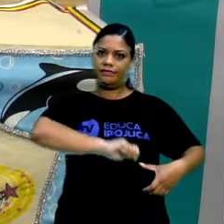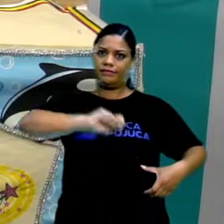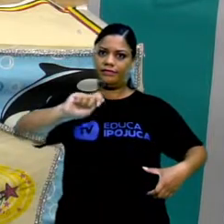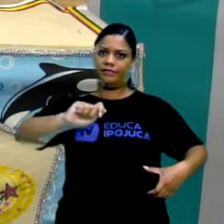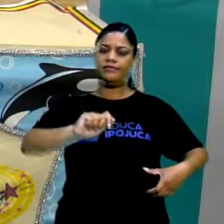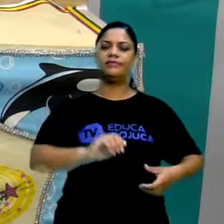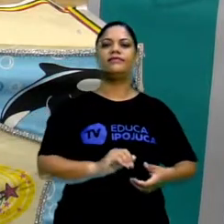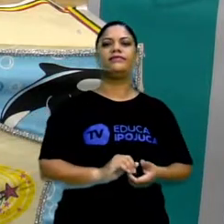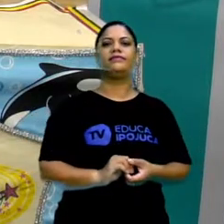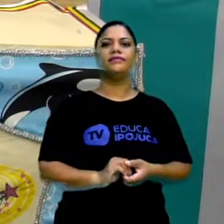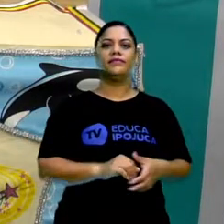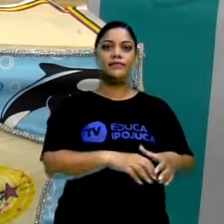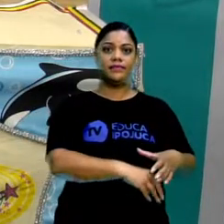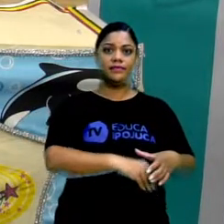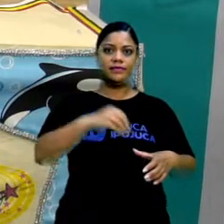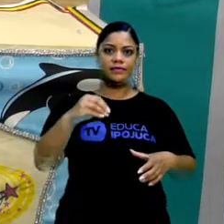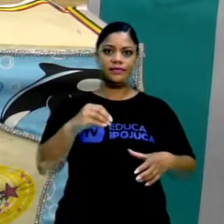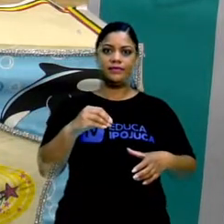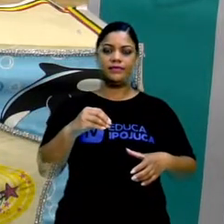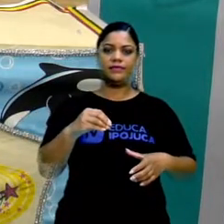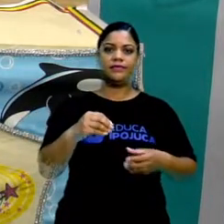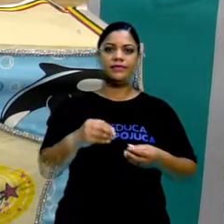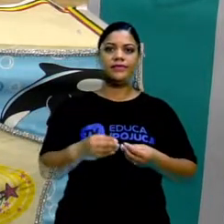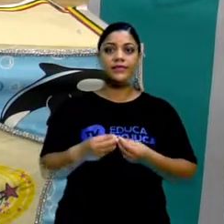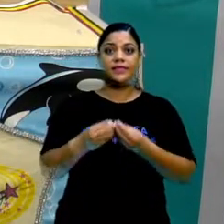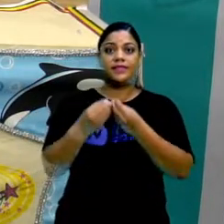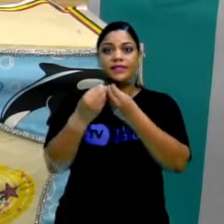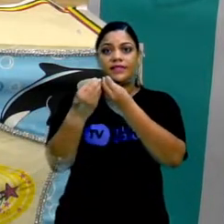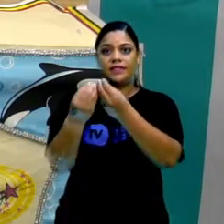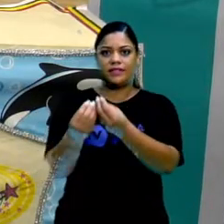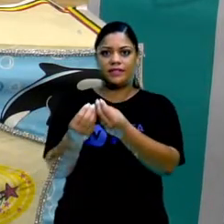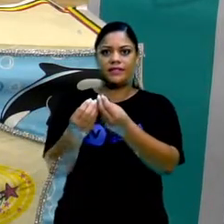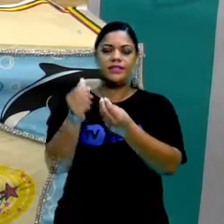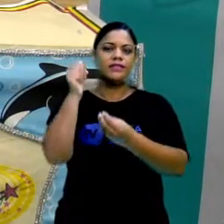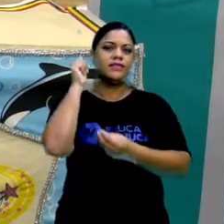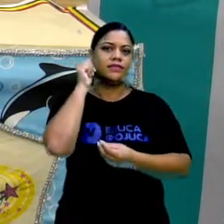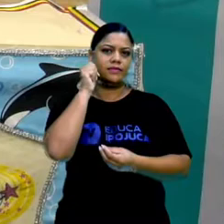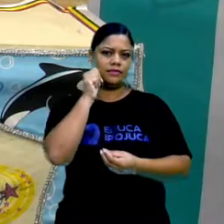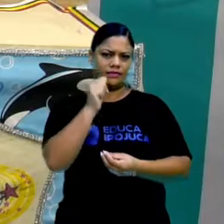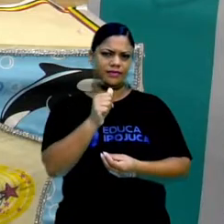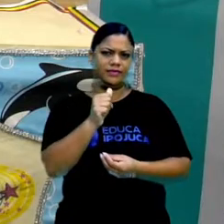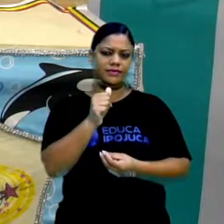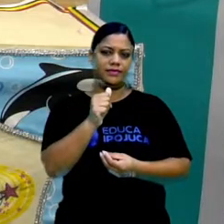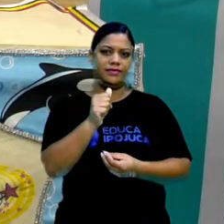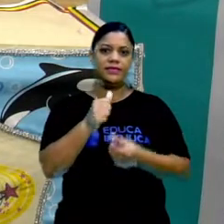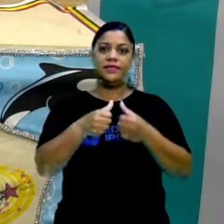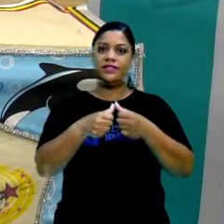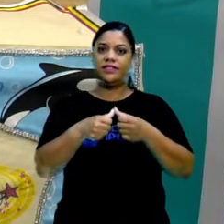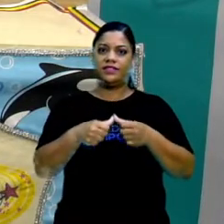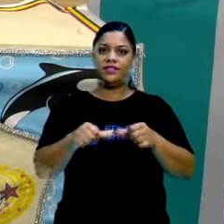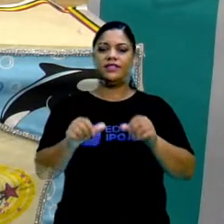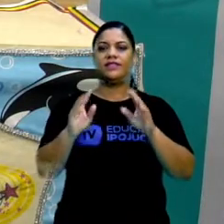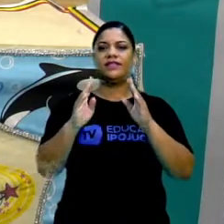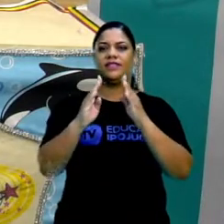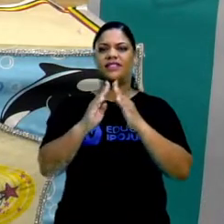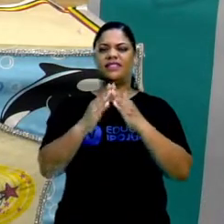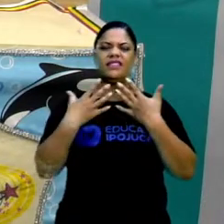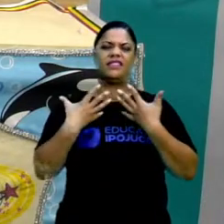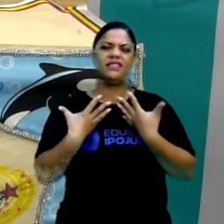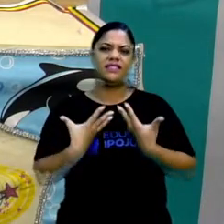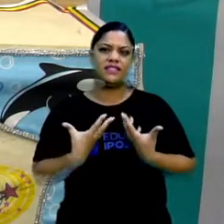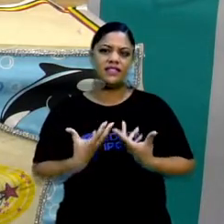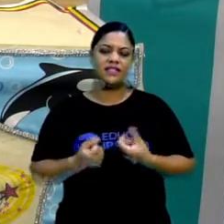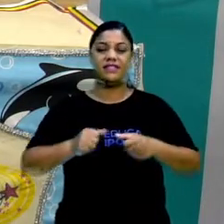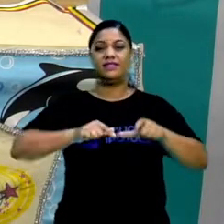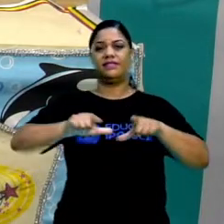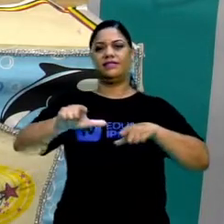era o rubi. Tirar e levar para uma senhora que estava, ó, cansada de